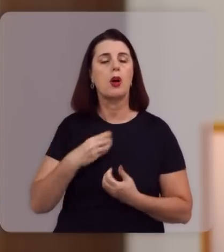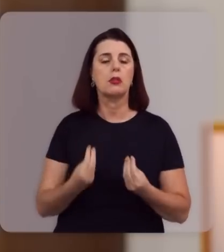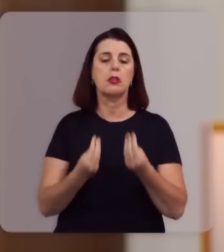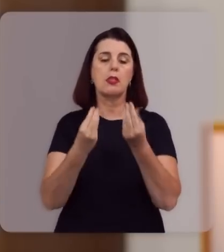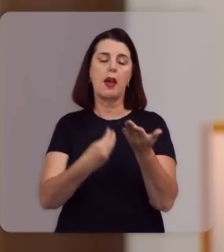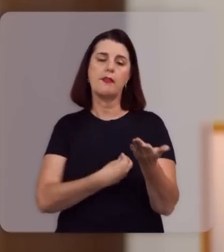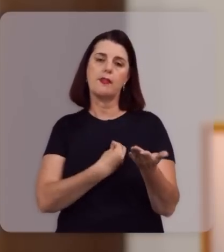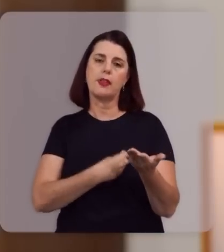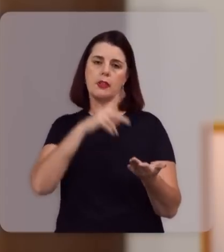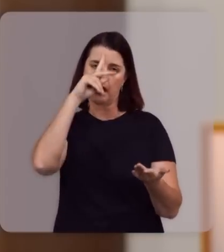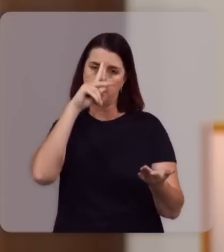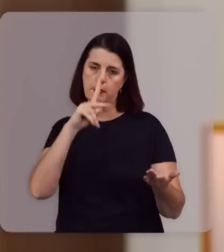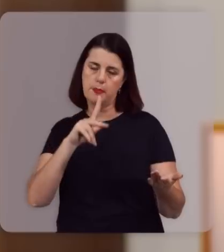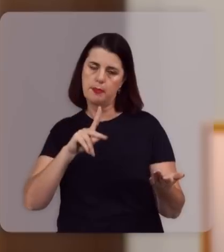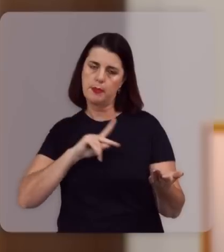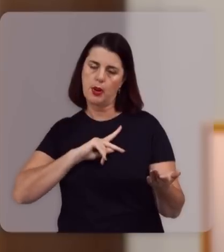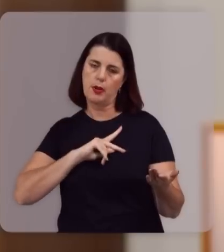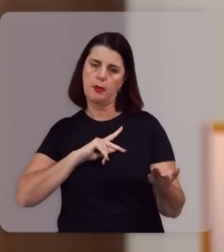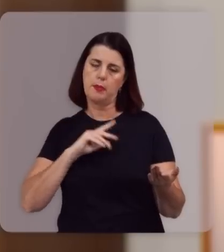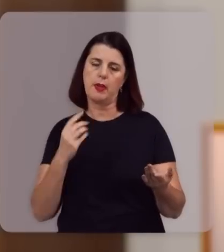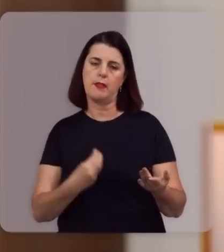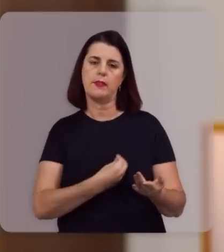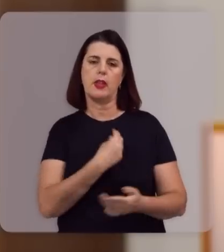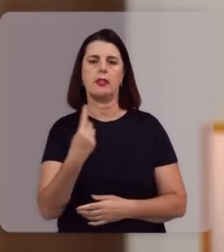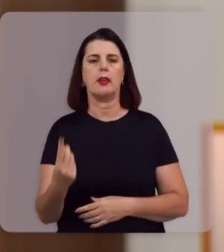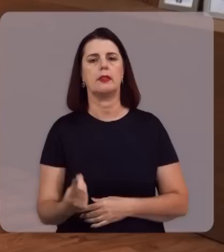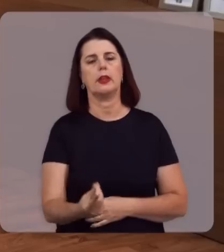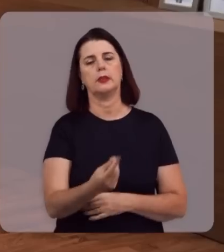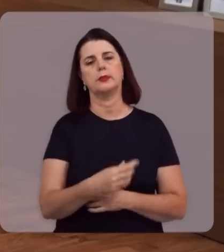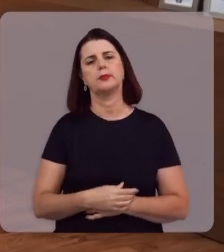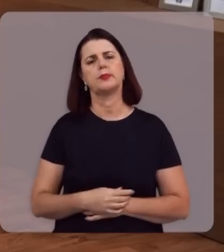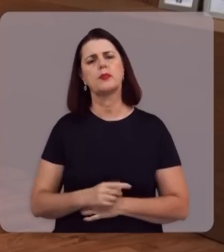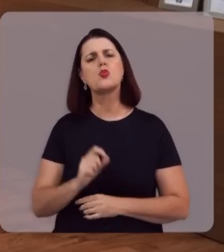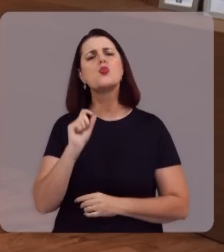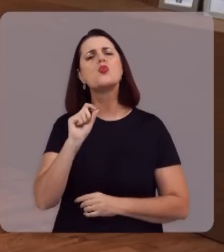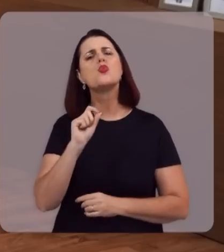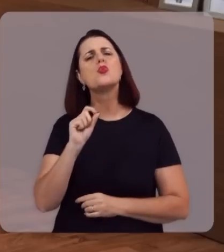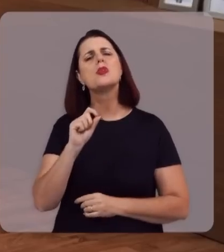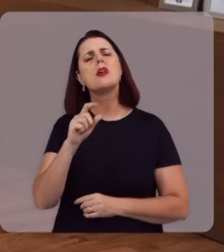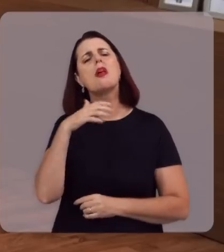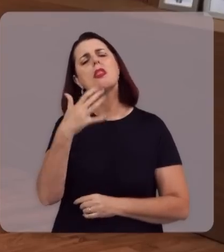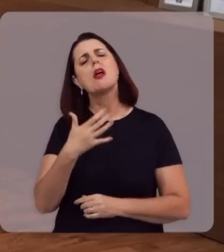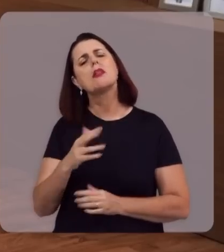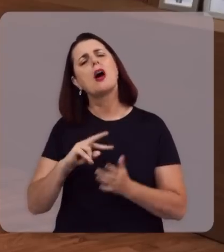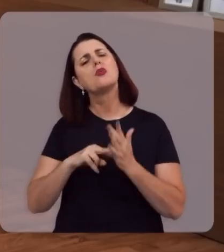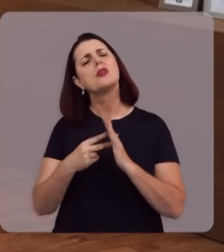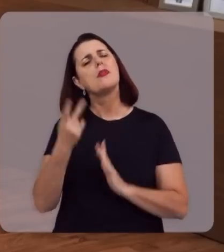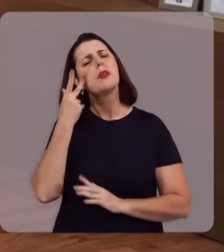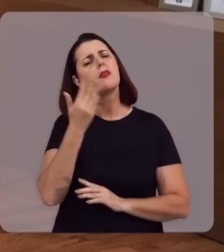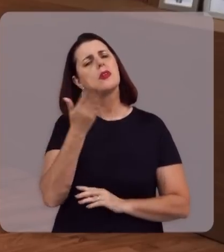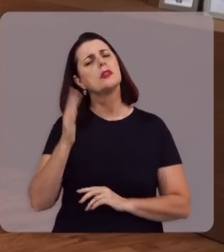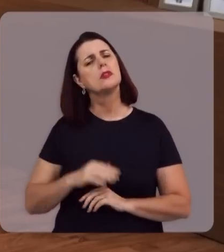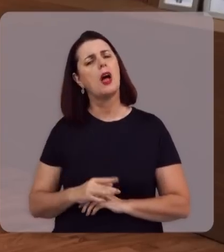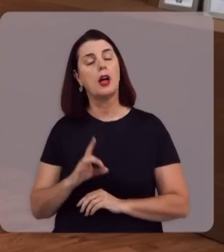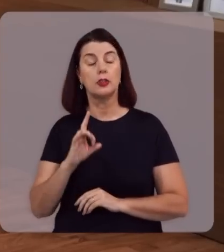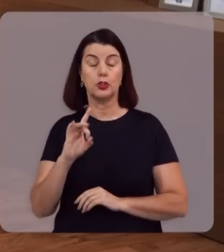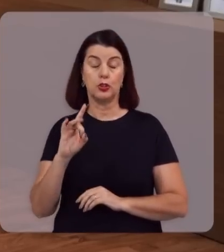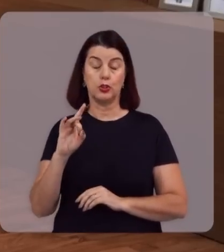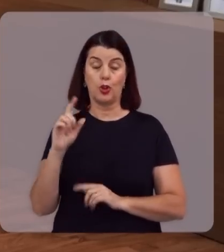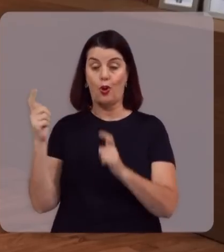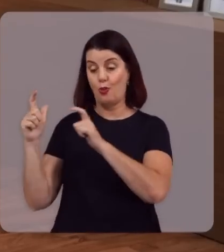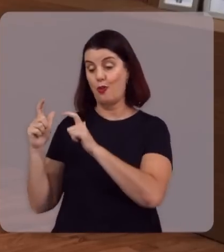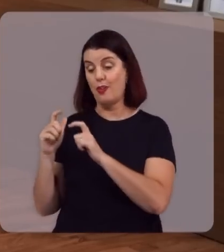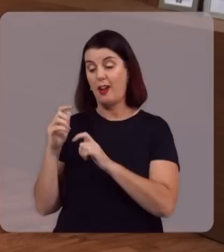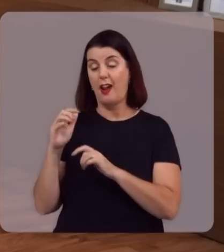vida, a própria vida eterna. O que é Natal para você? Apenas ruas